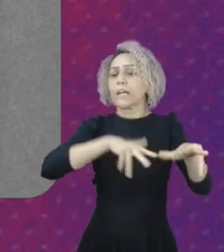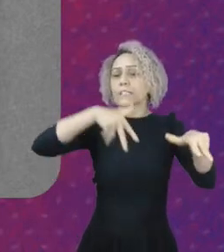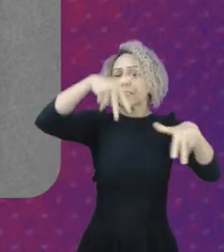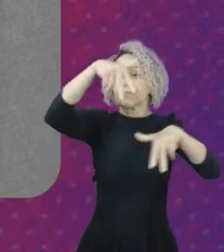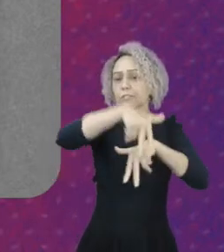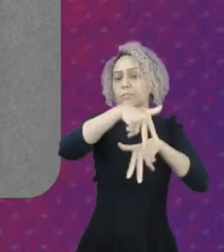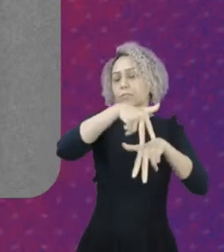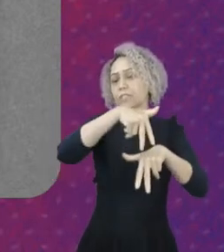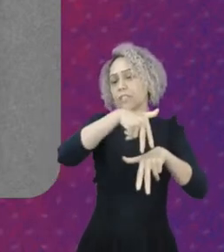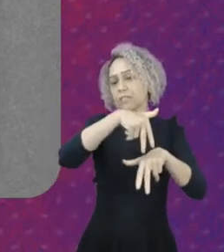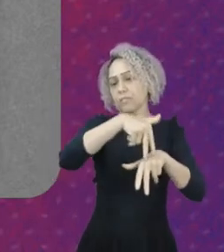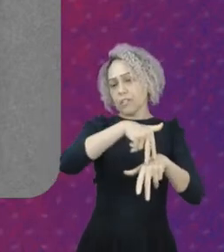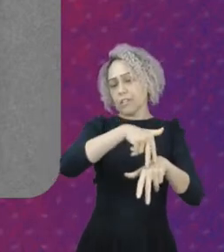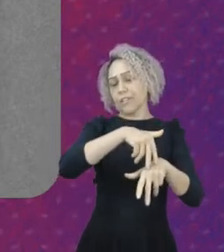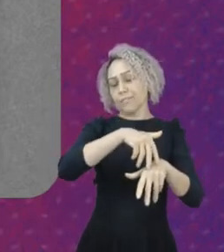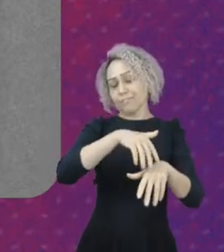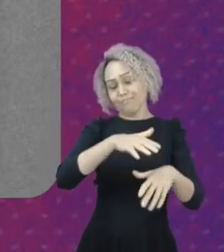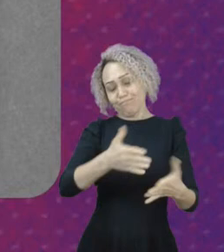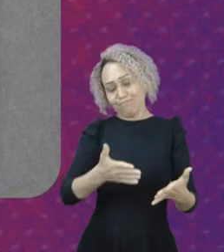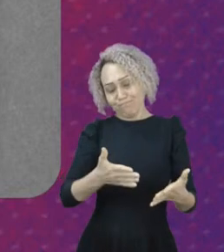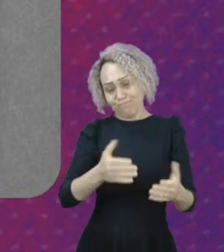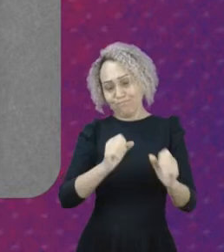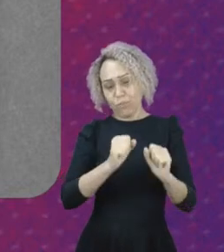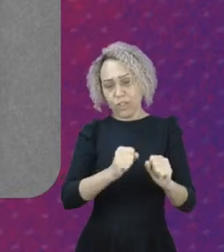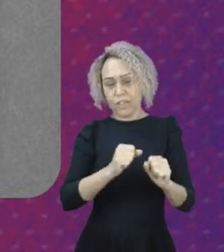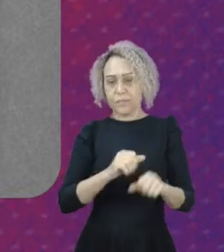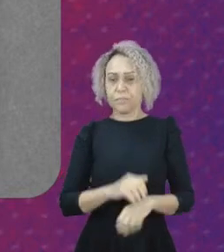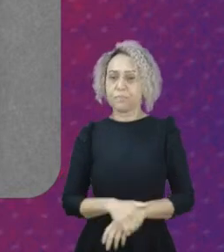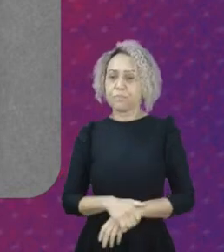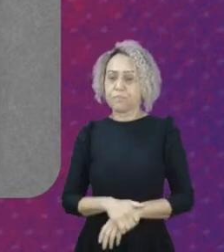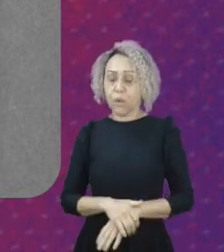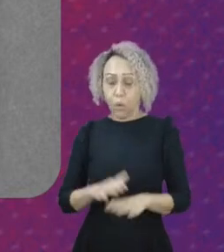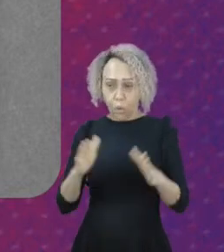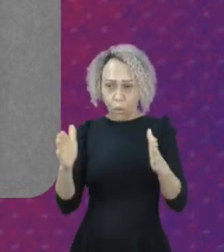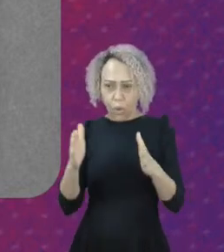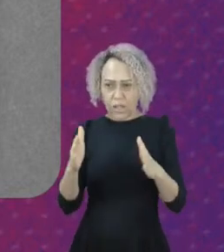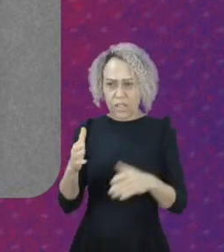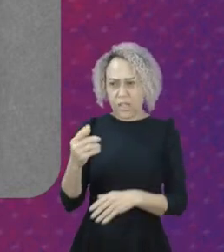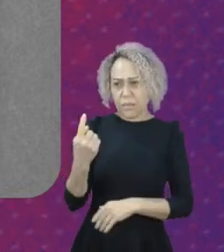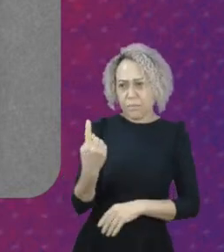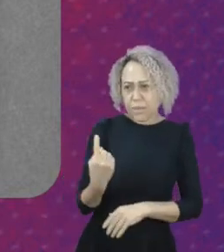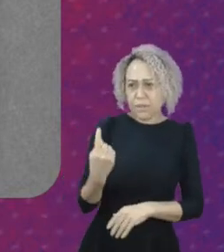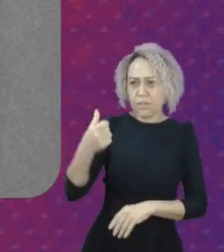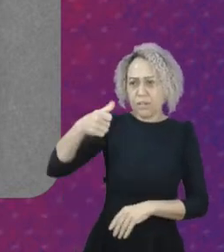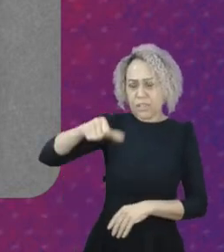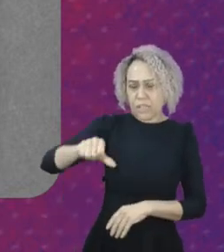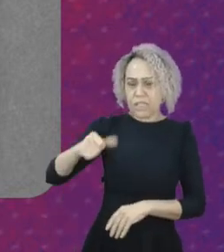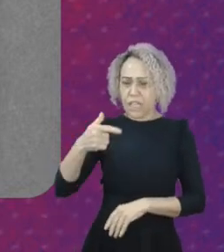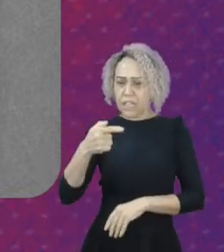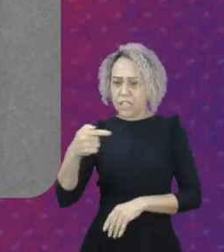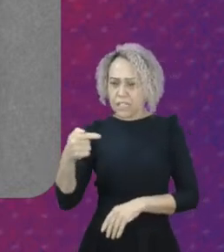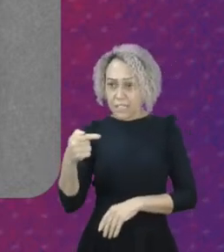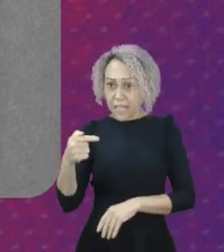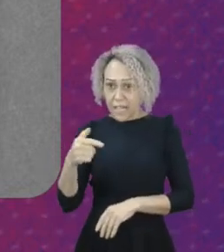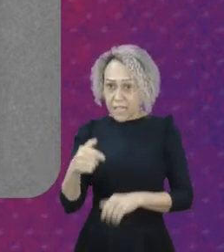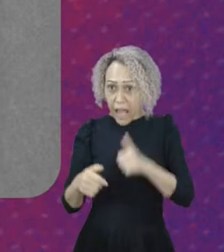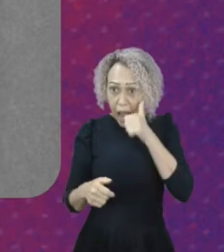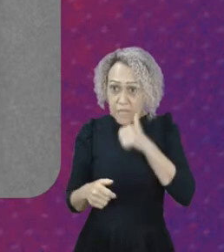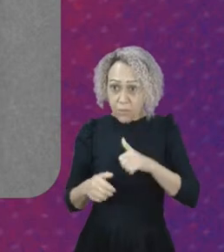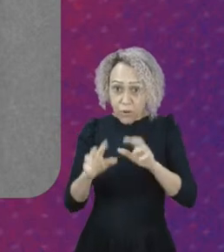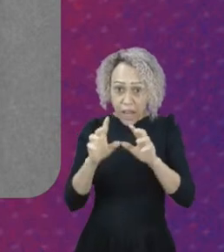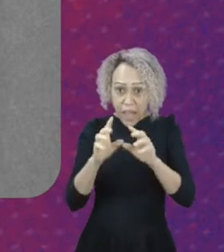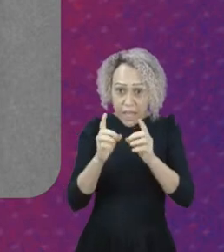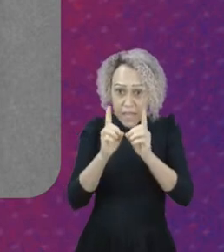gente precisa também discutir o divórcio, porque até 1977 as mulheres não podiam se divorciar,